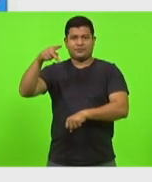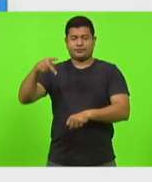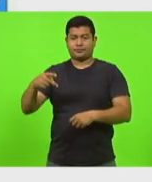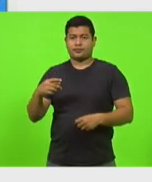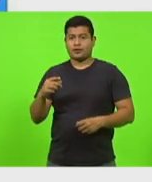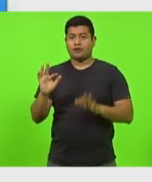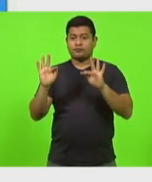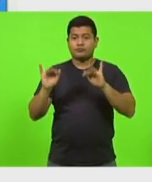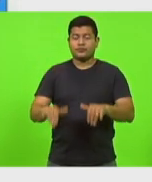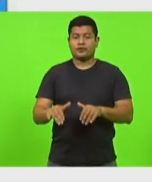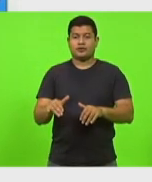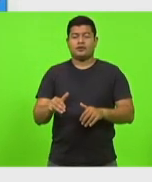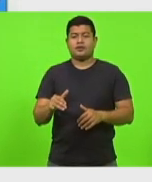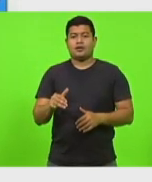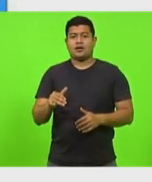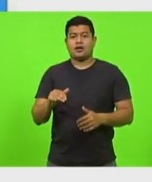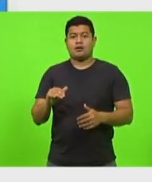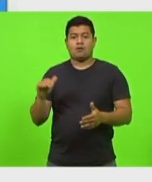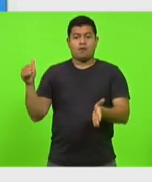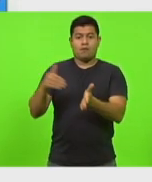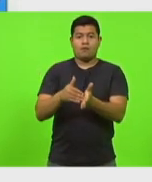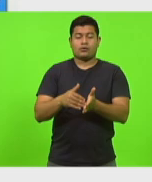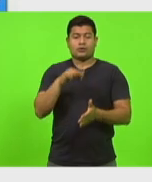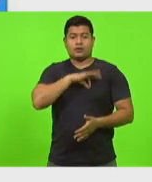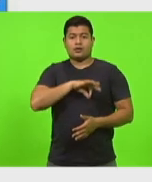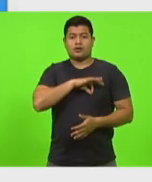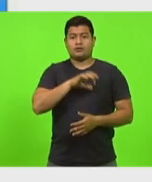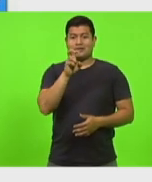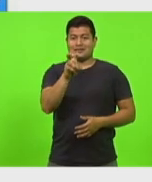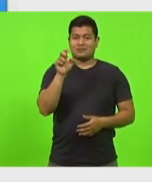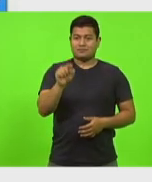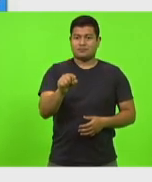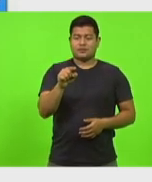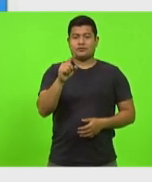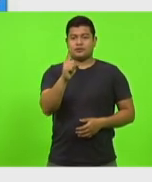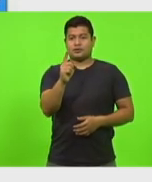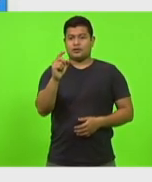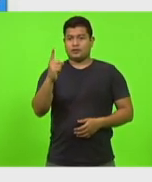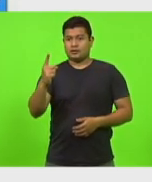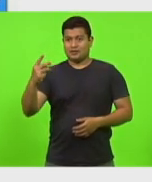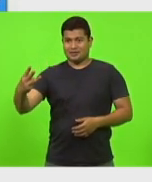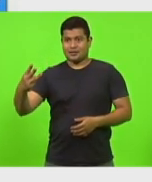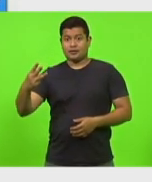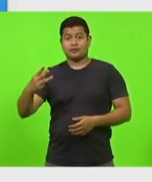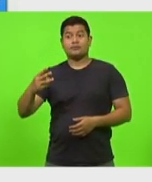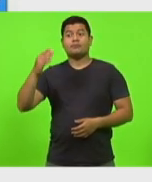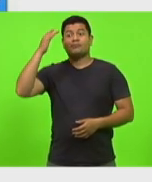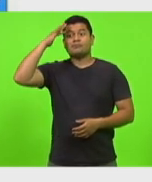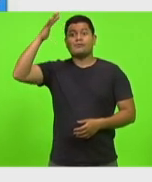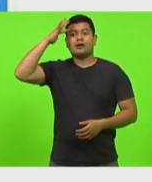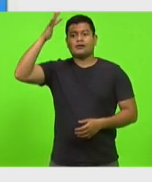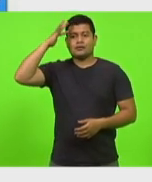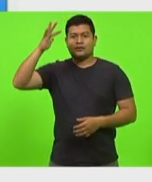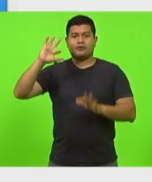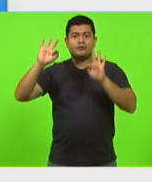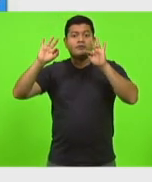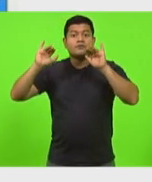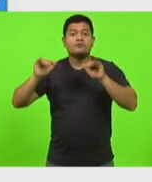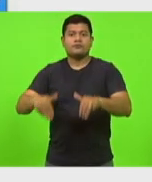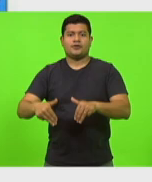em 5.113. Gente, final de carreira. Final de carreira. A nossa